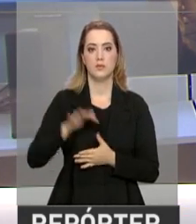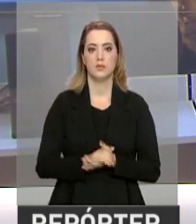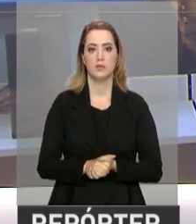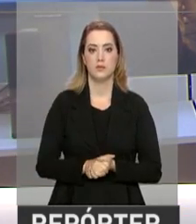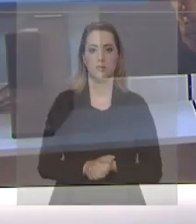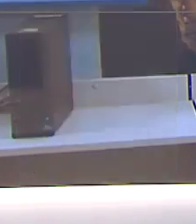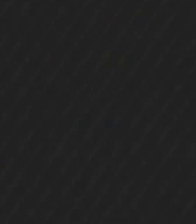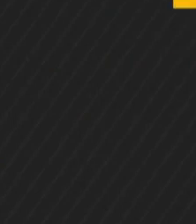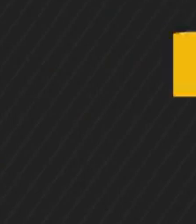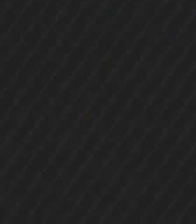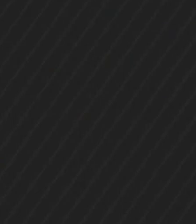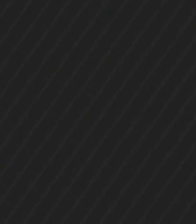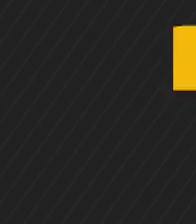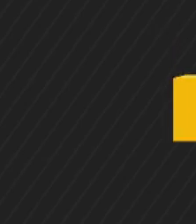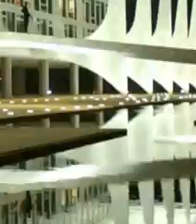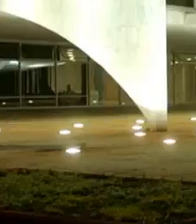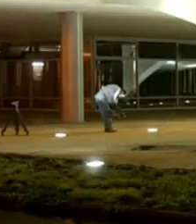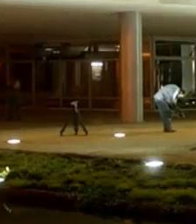Federal